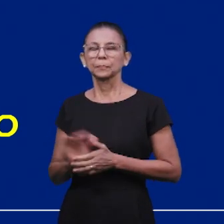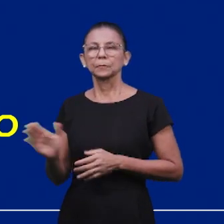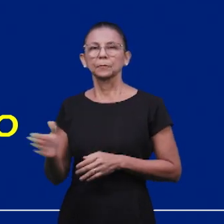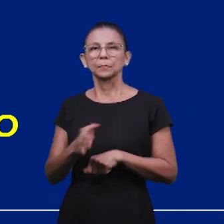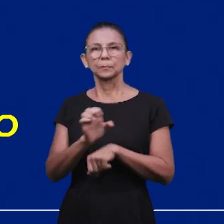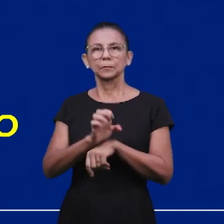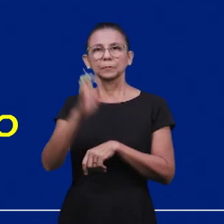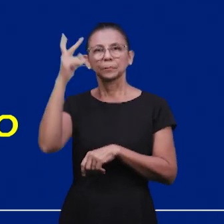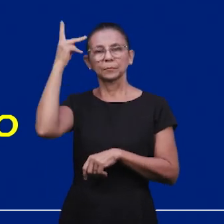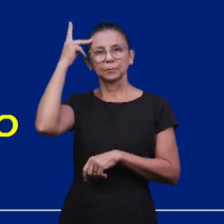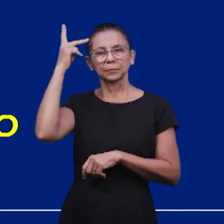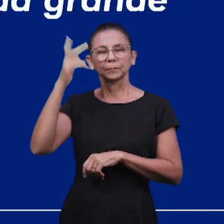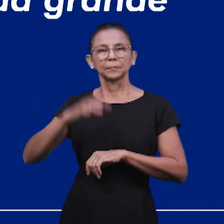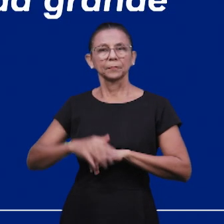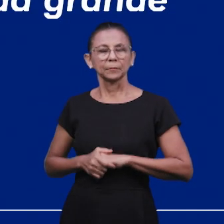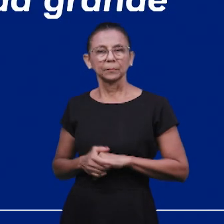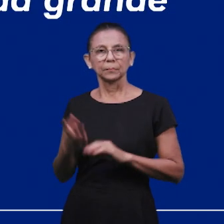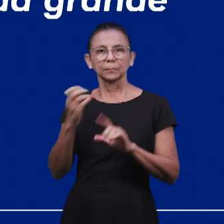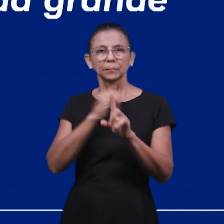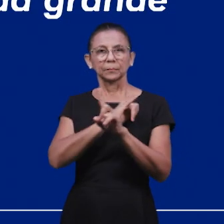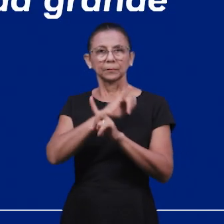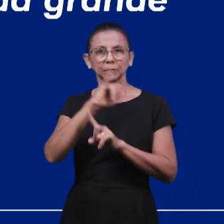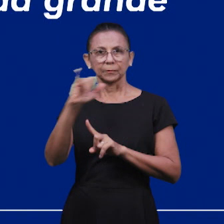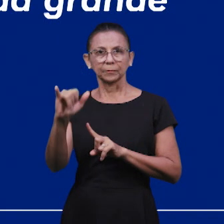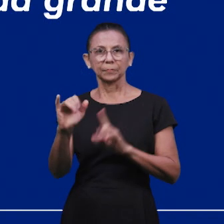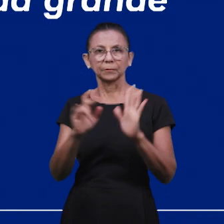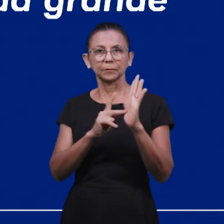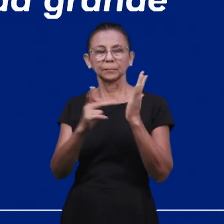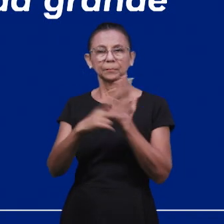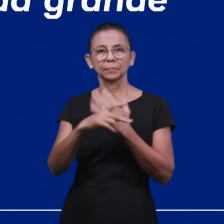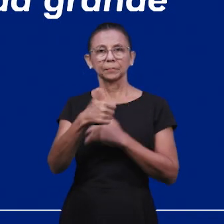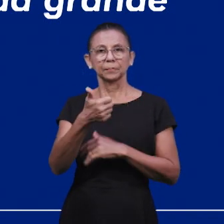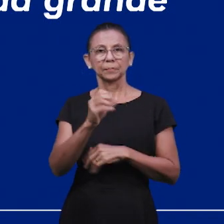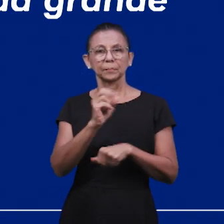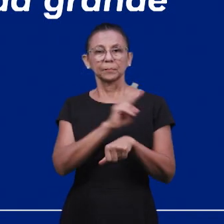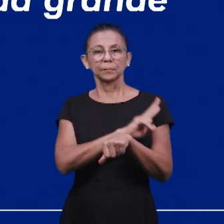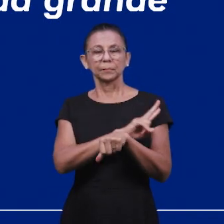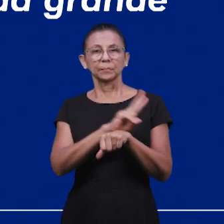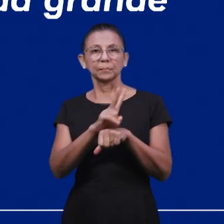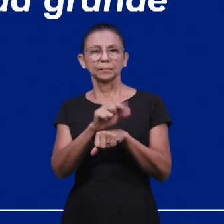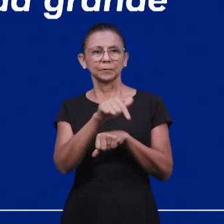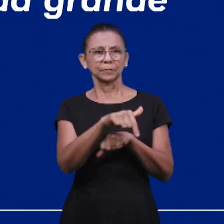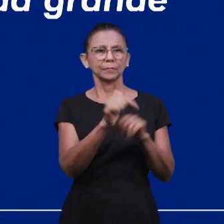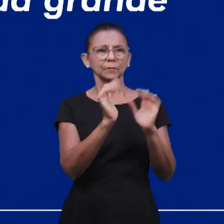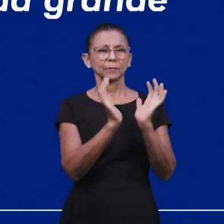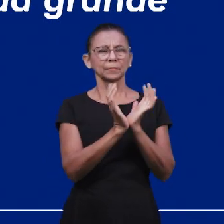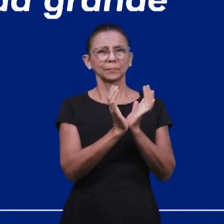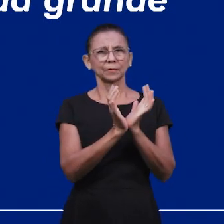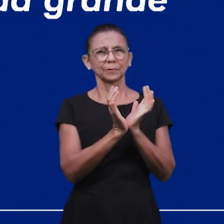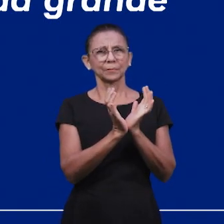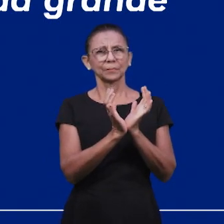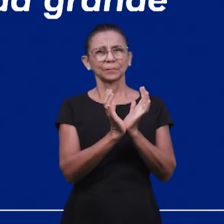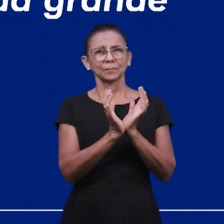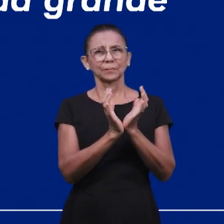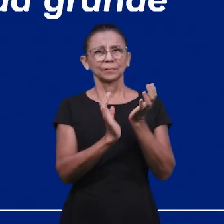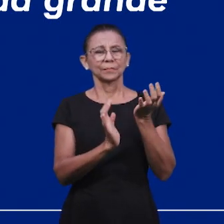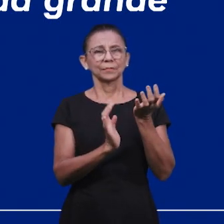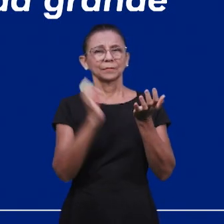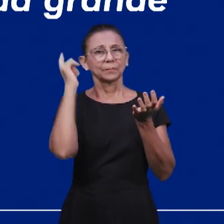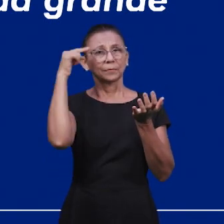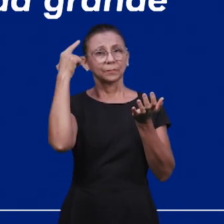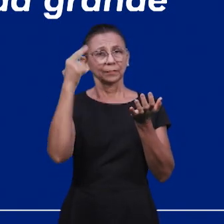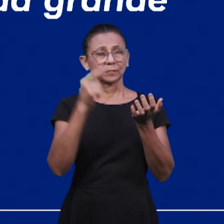comparação. Cibele Cristina, de São Paulo, capital, diz o seguinte: profeticamente, na parábola das 10 virgens, as loucas apontam para a